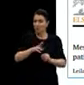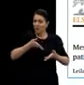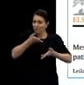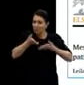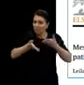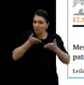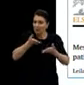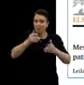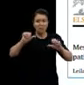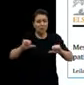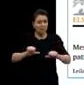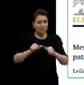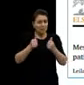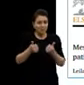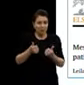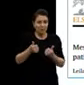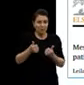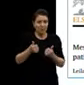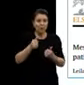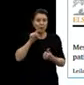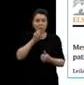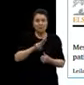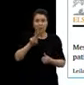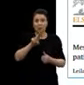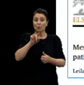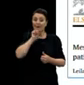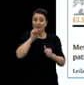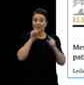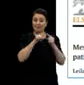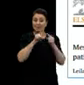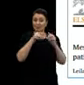significativa após o tratamento com essas células.